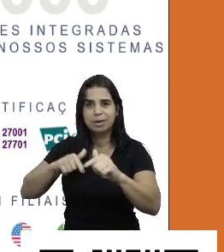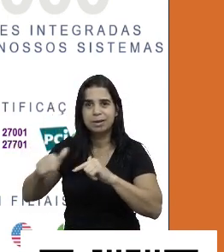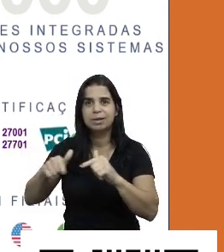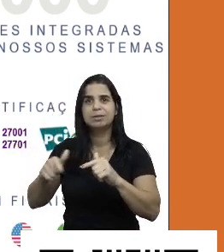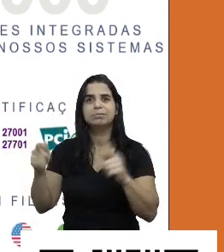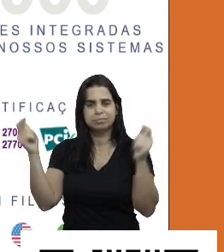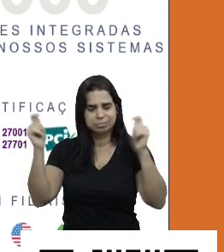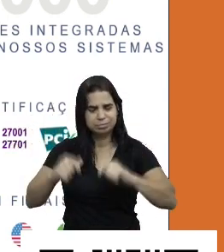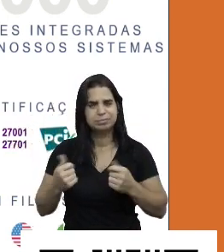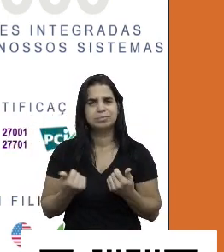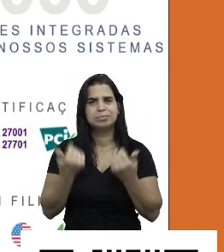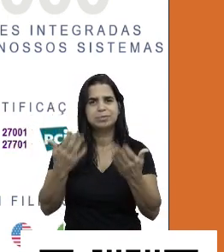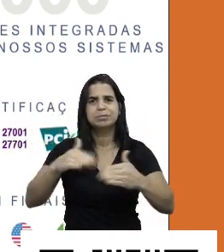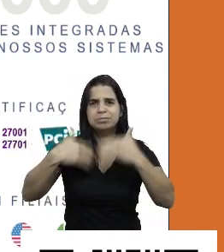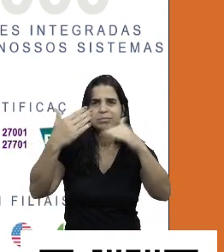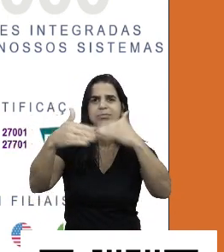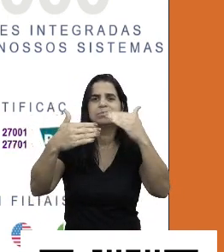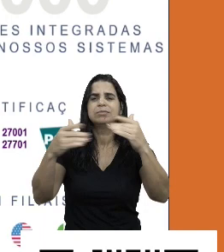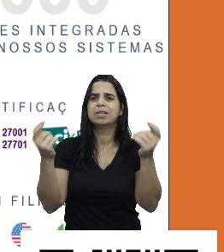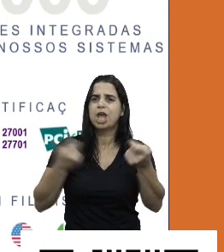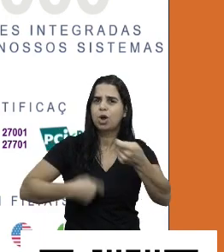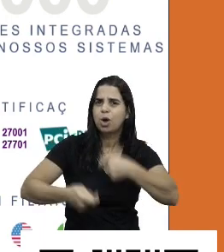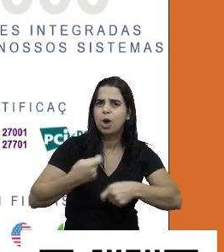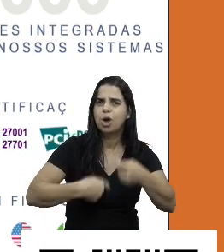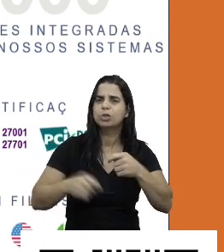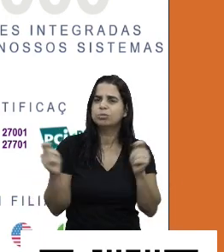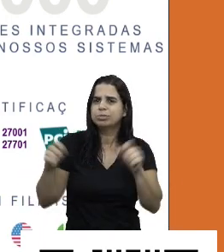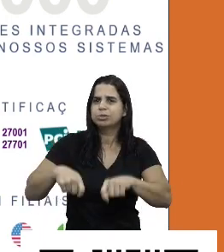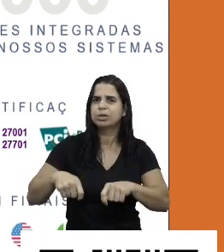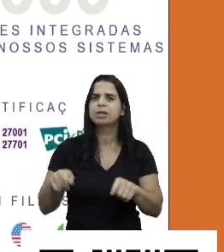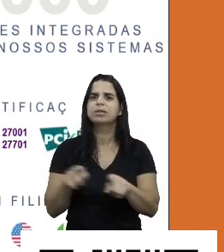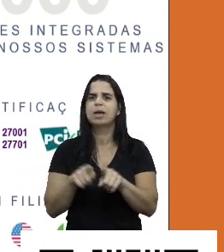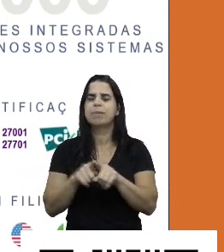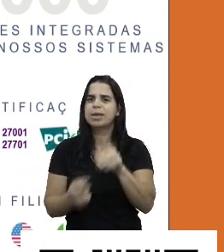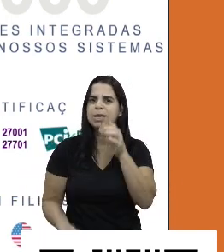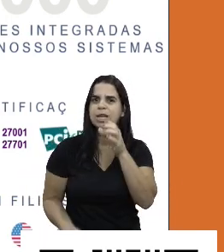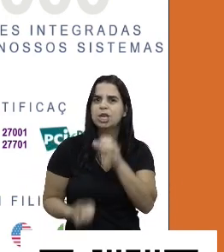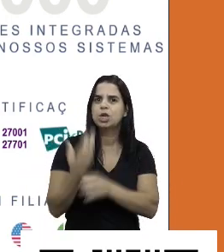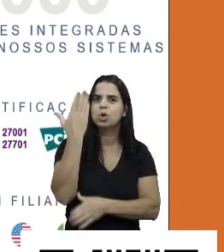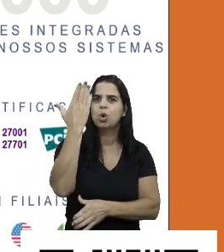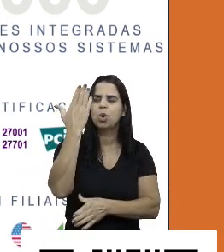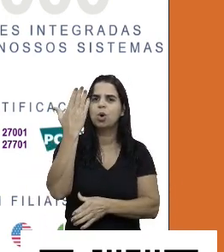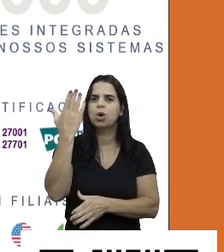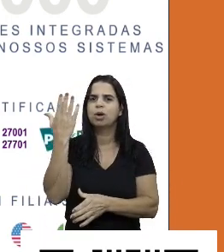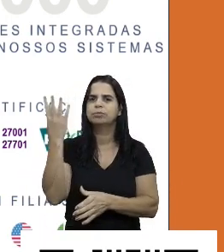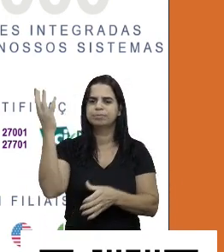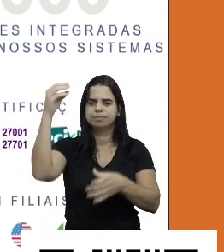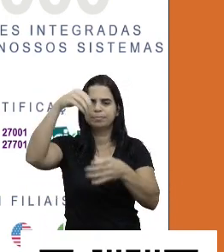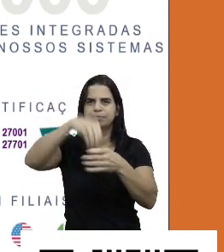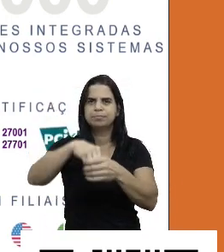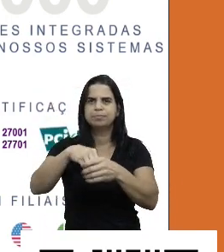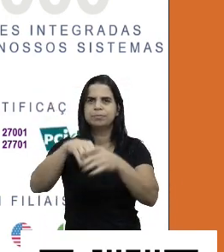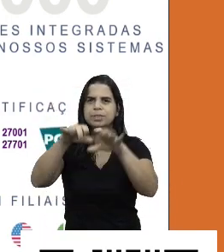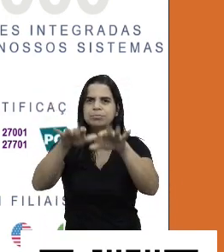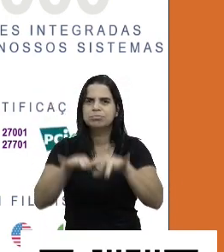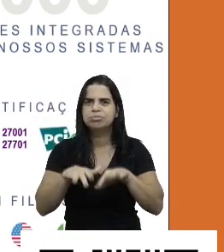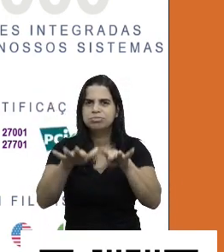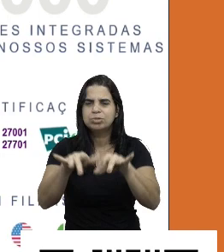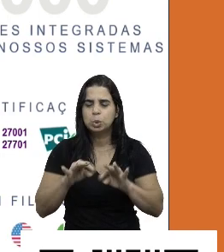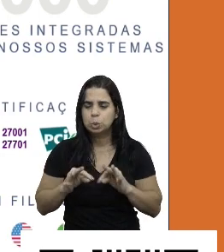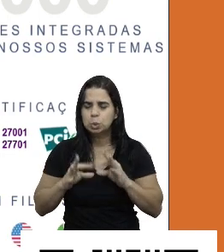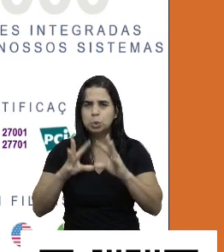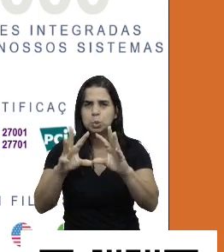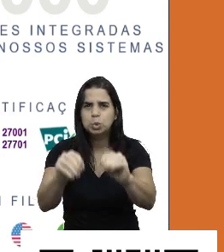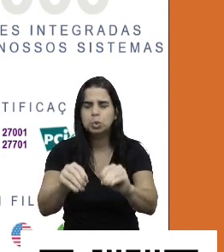nós compramos uma grande implementadora de integração para conseguir viabilizar e facilitar toda essa parte de análise